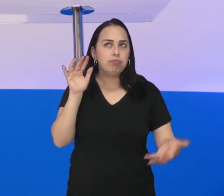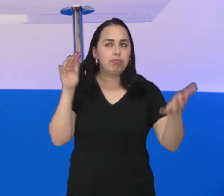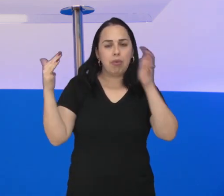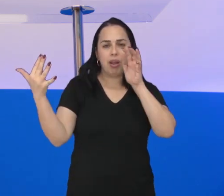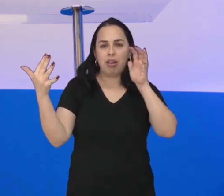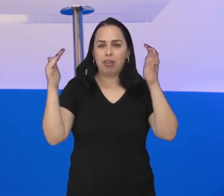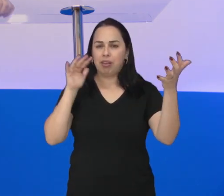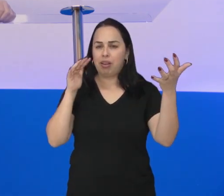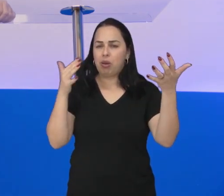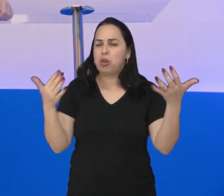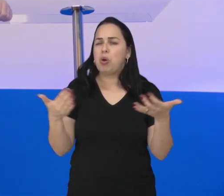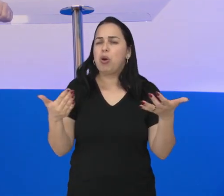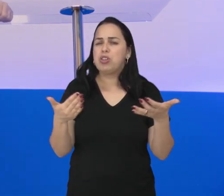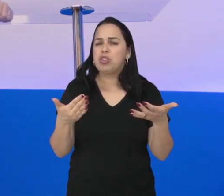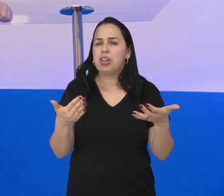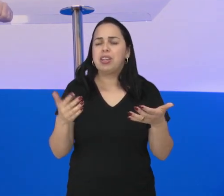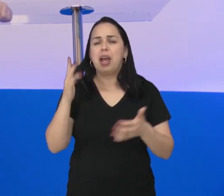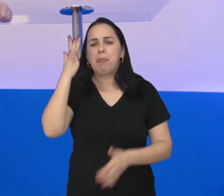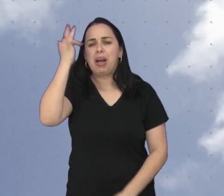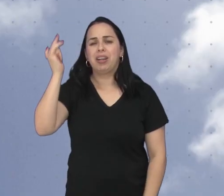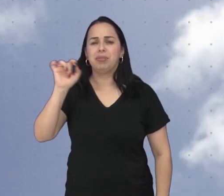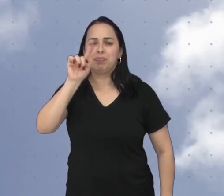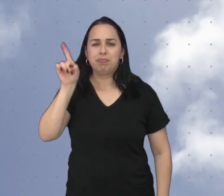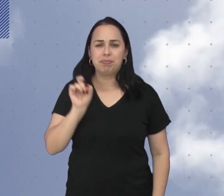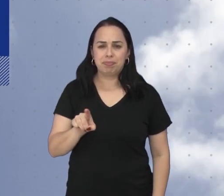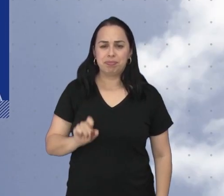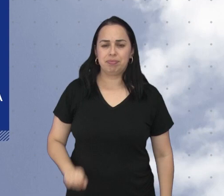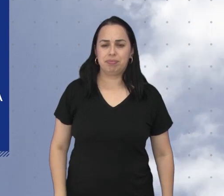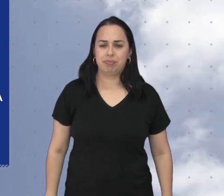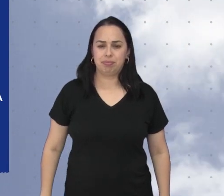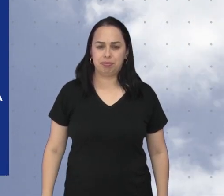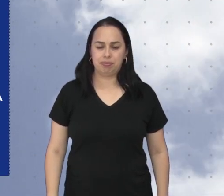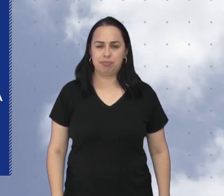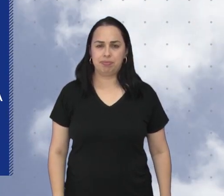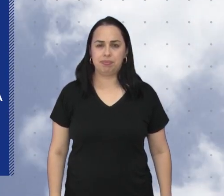o tempo na tarde de hoje e também amanhã?